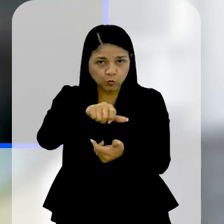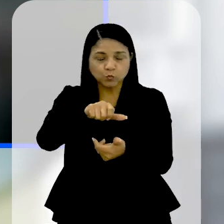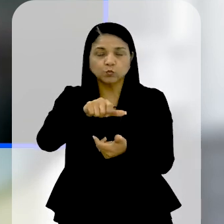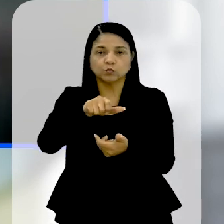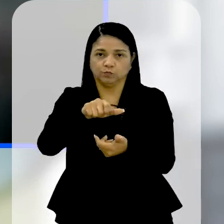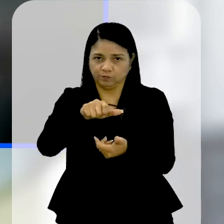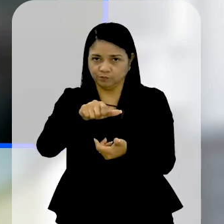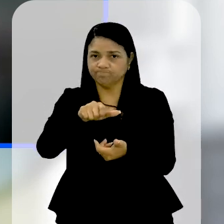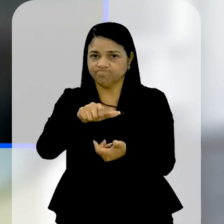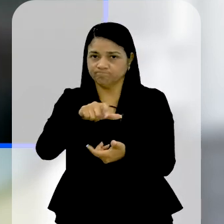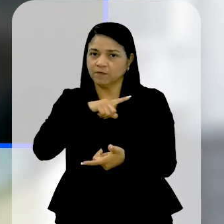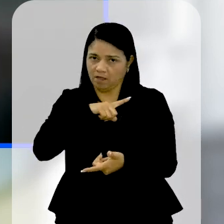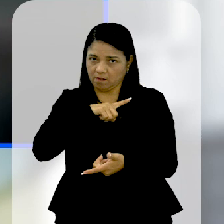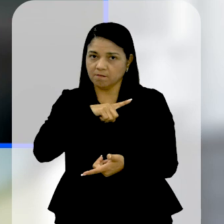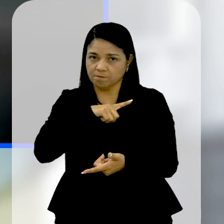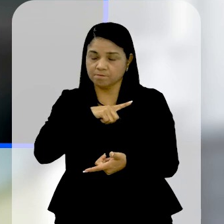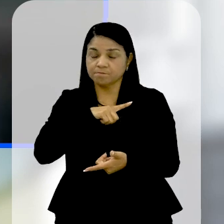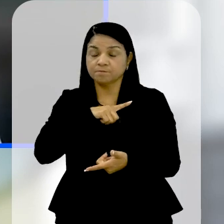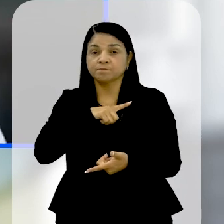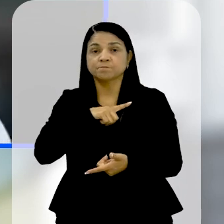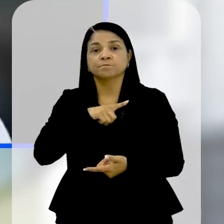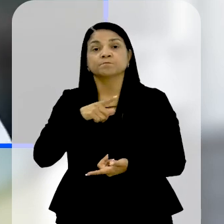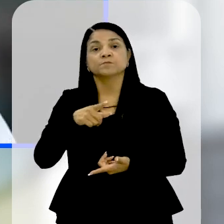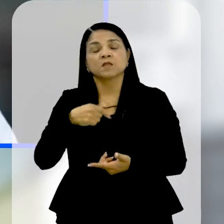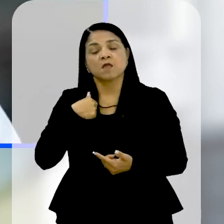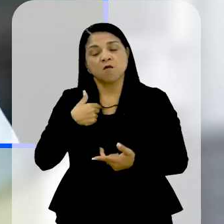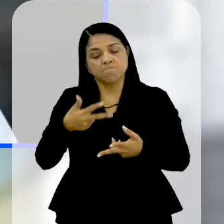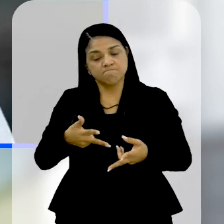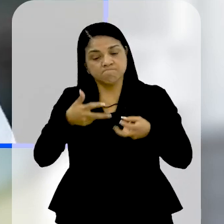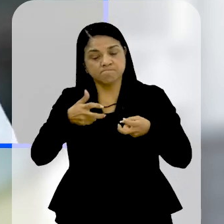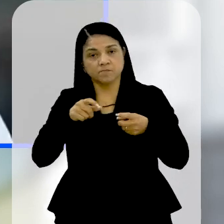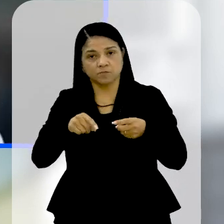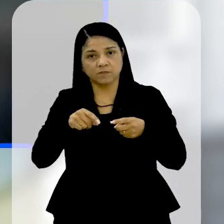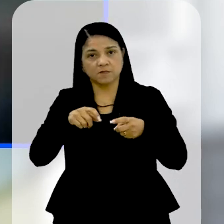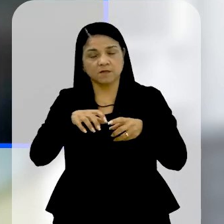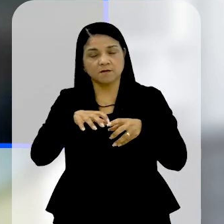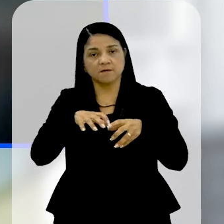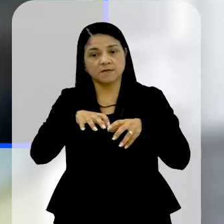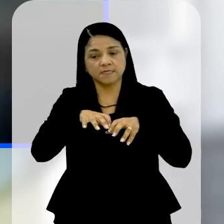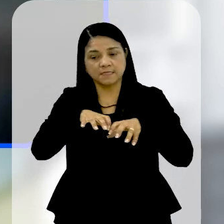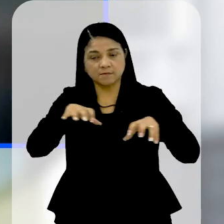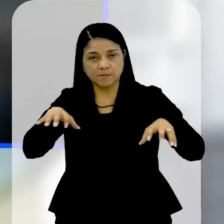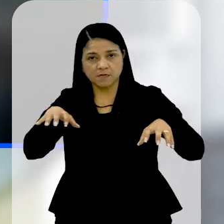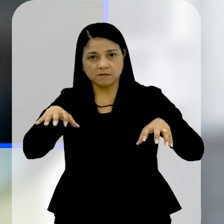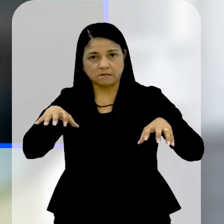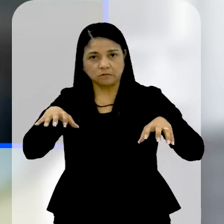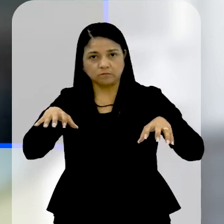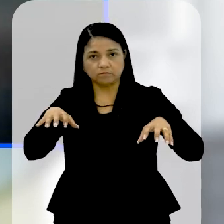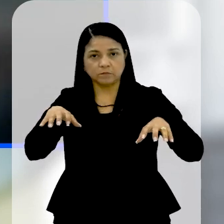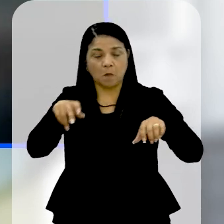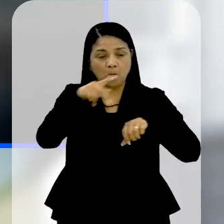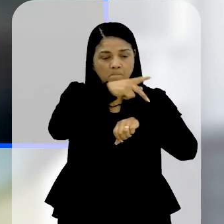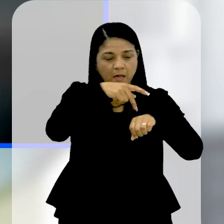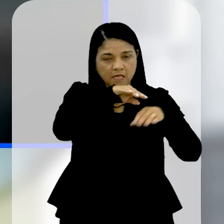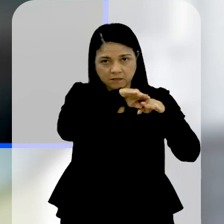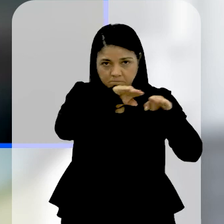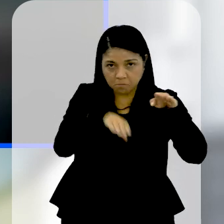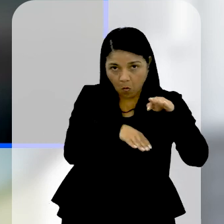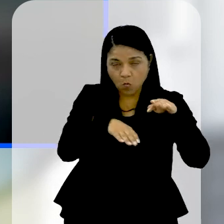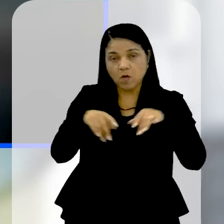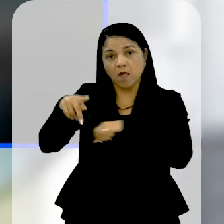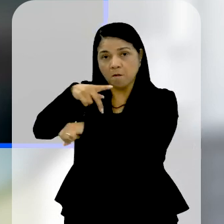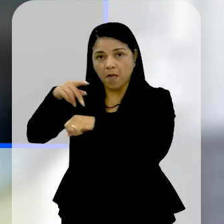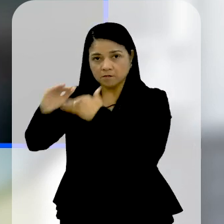geral. E, assim, ao meu ver, essa separação se dá por duas coisas